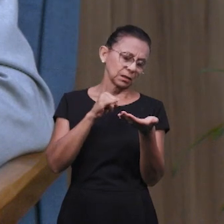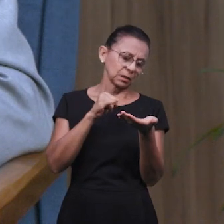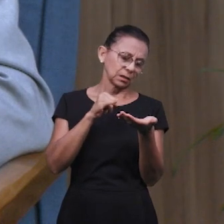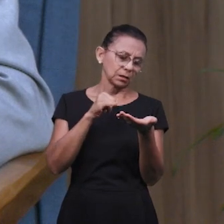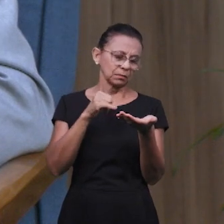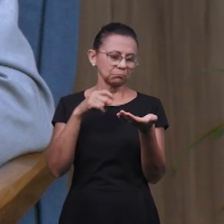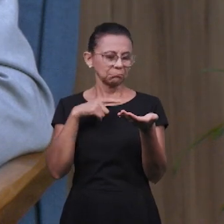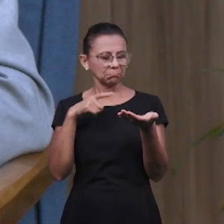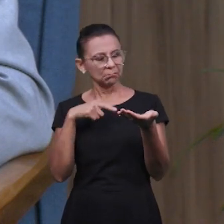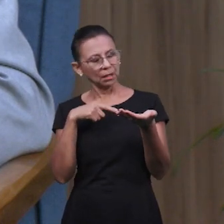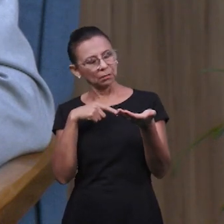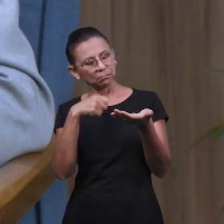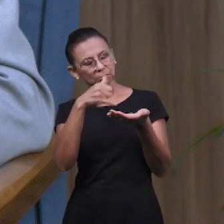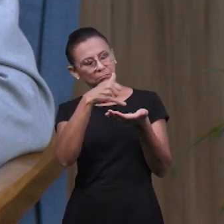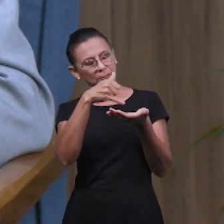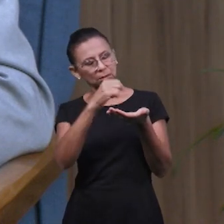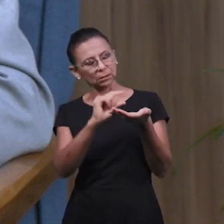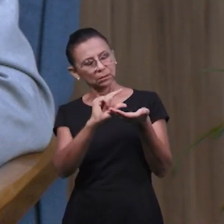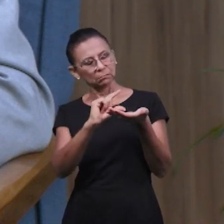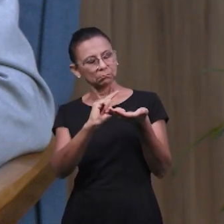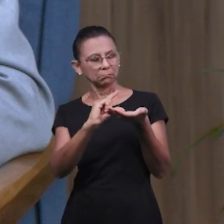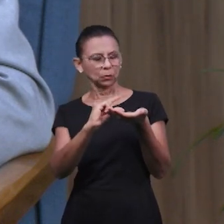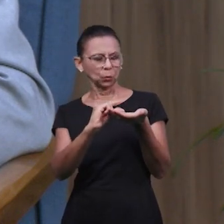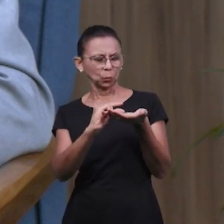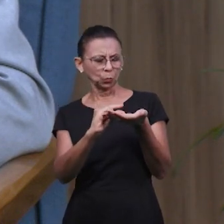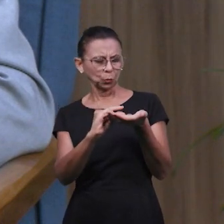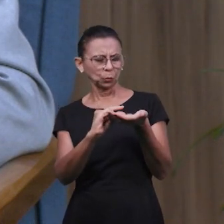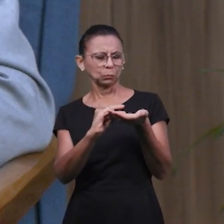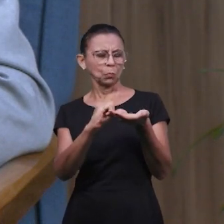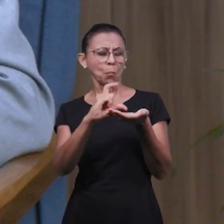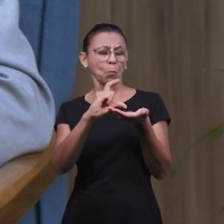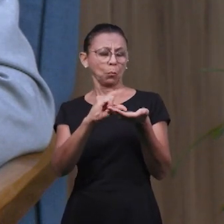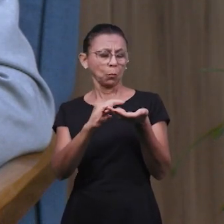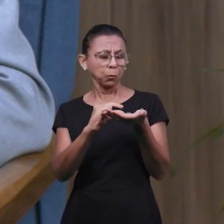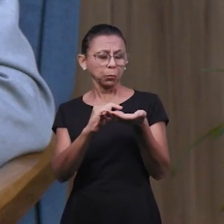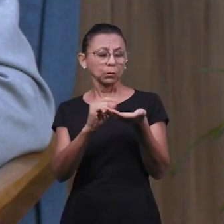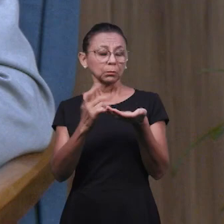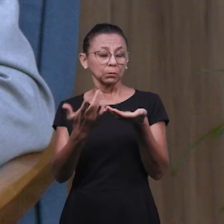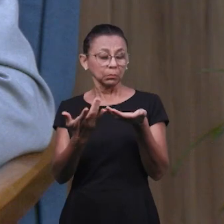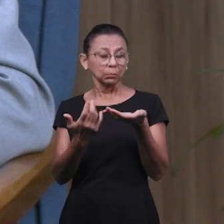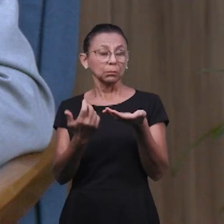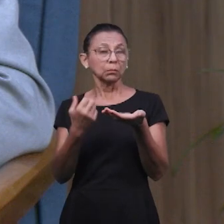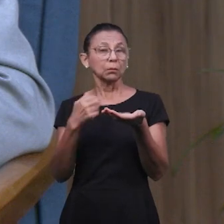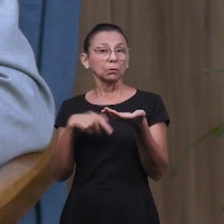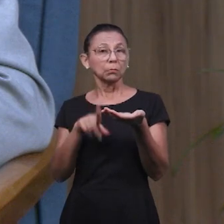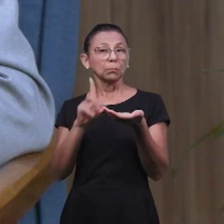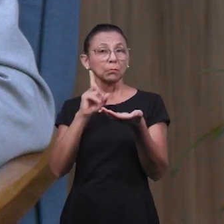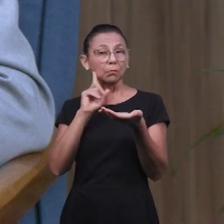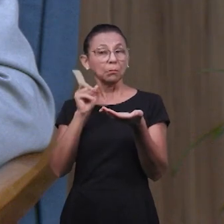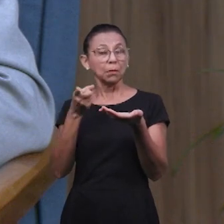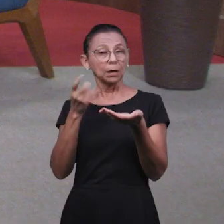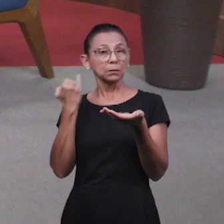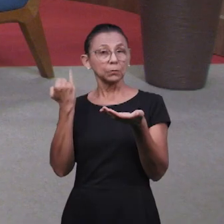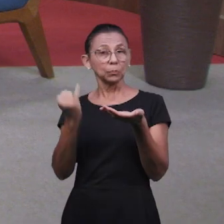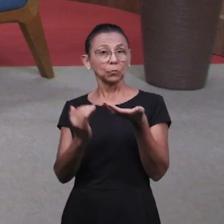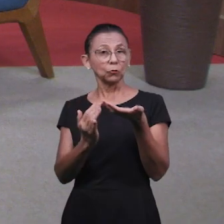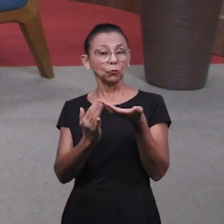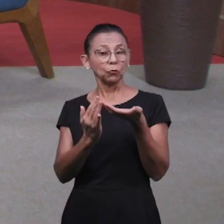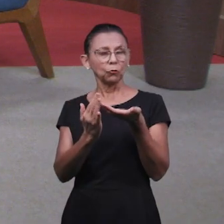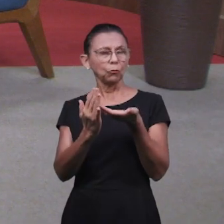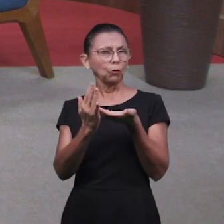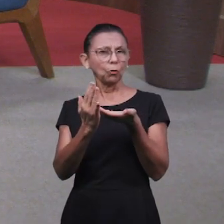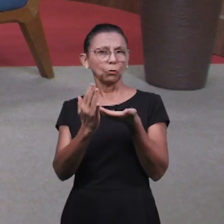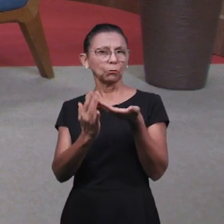tem azeite ali dentro. Mas qual é a evidência externa? É o fogo. Exatamente. Você